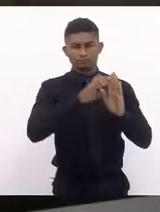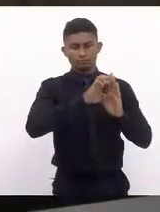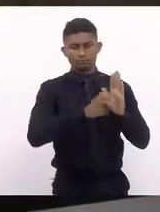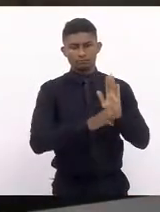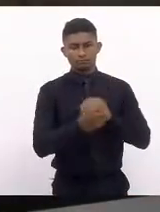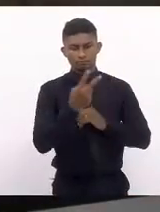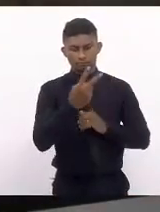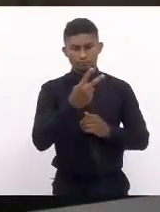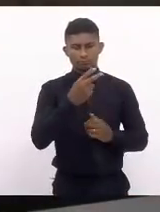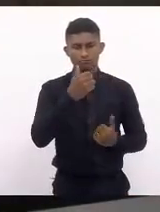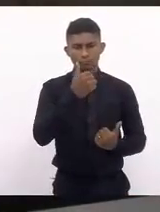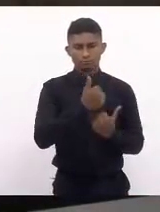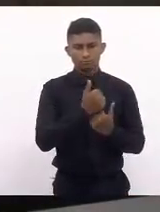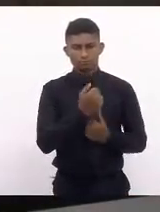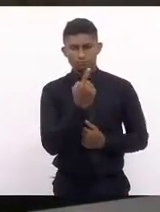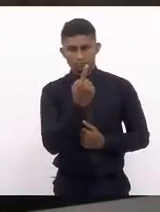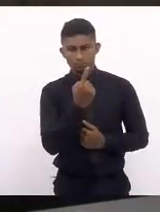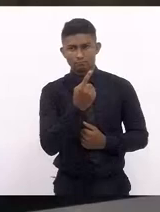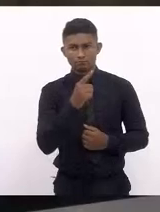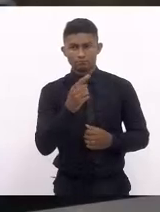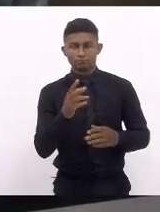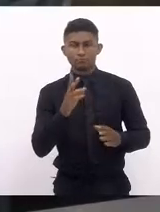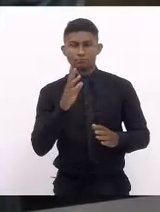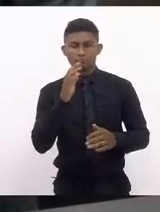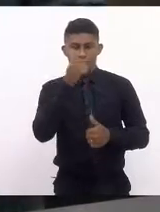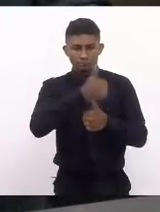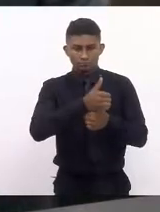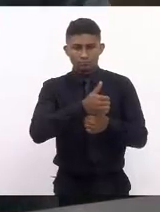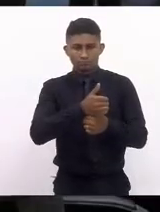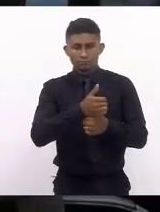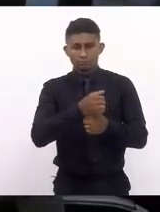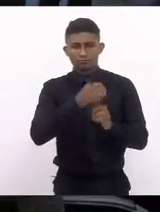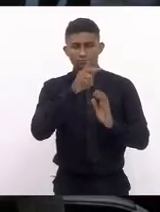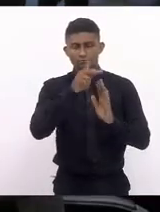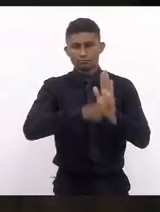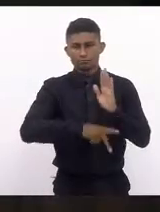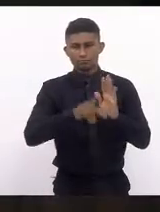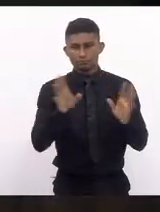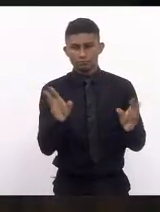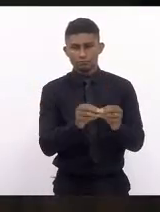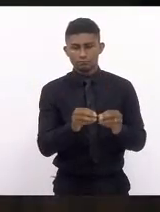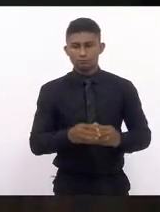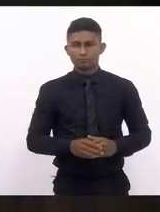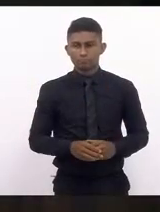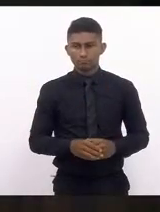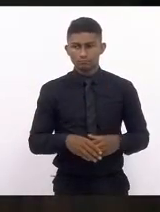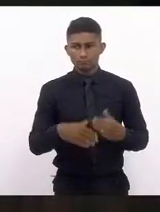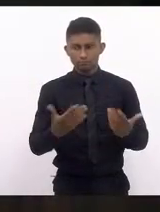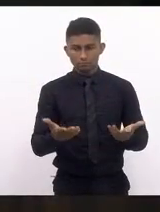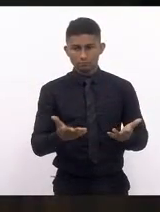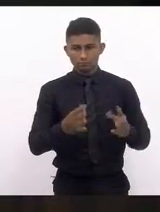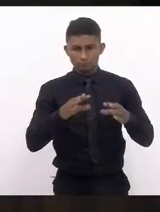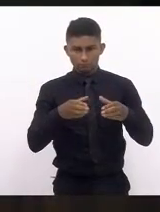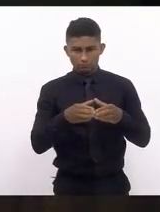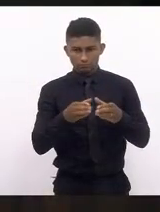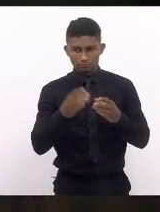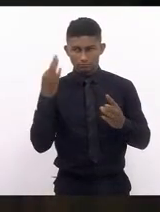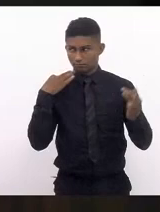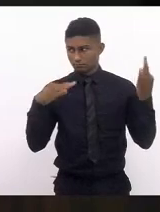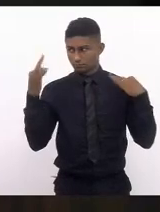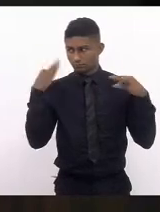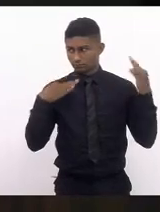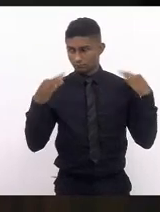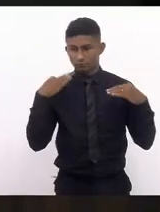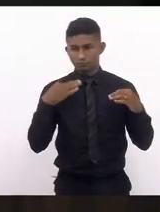favorável com subemenda à emenda um concluindo o substitutivo o que a presidência difere pela comissão de turismo e tá da